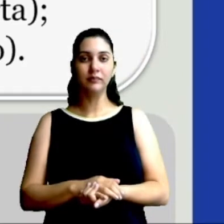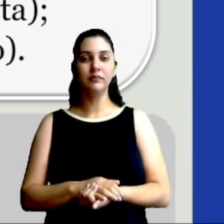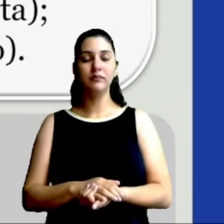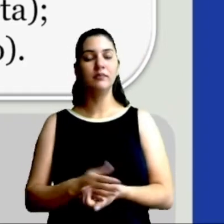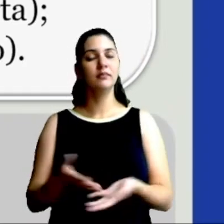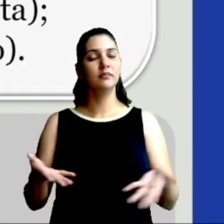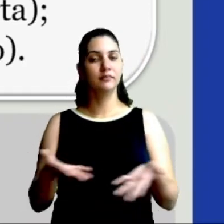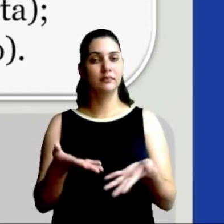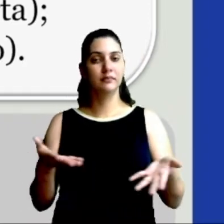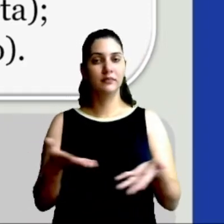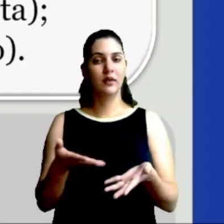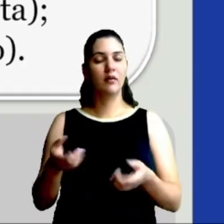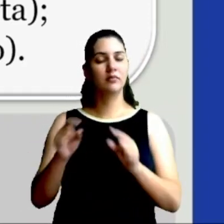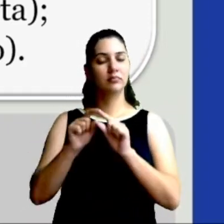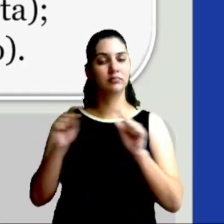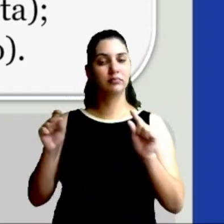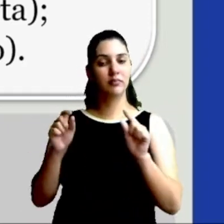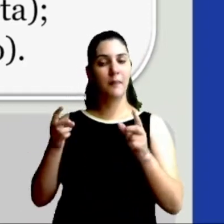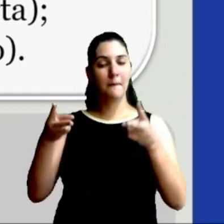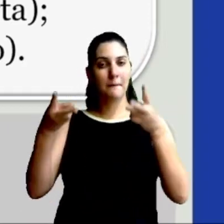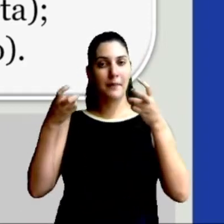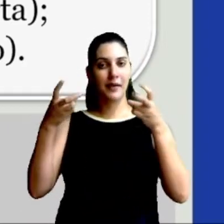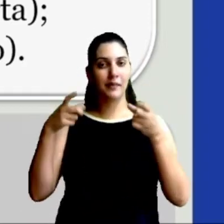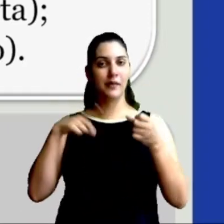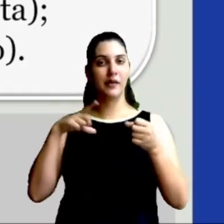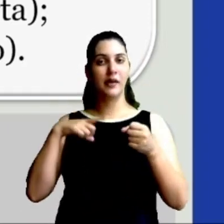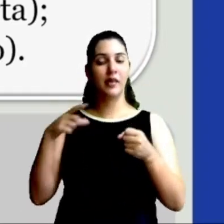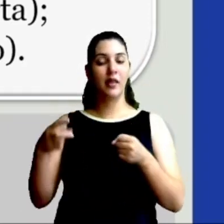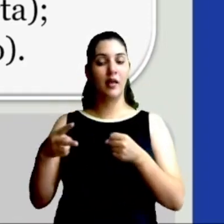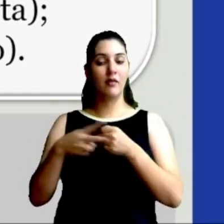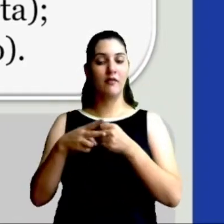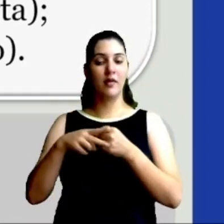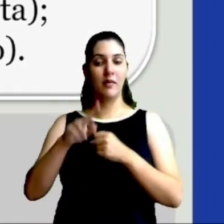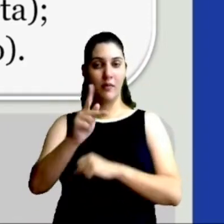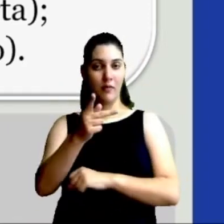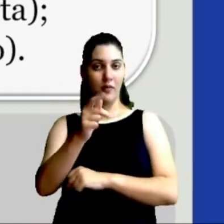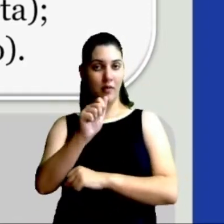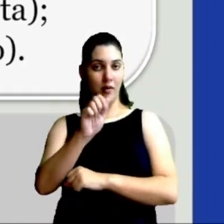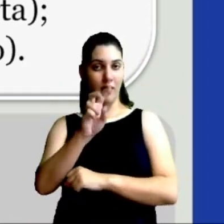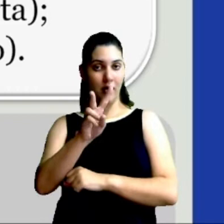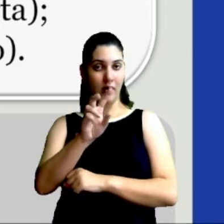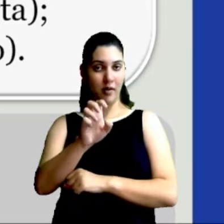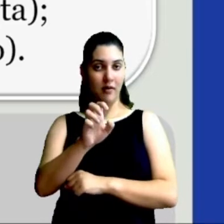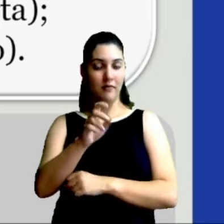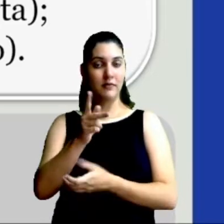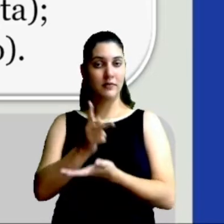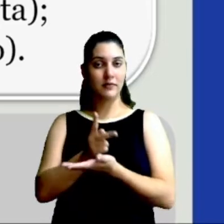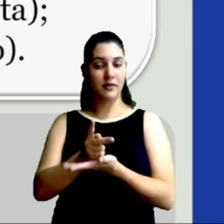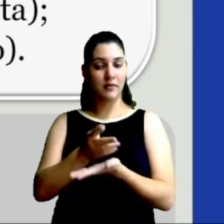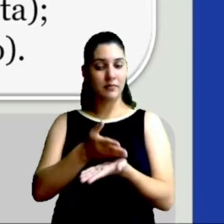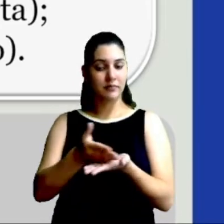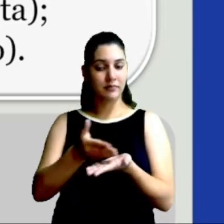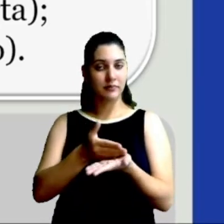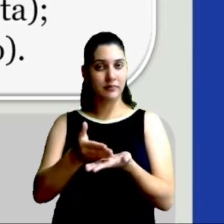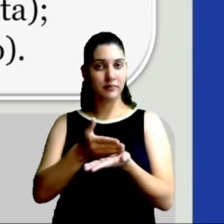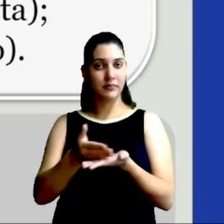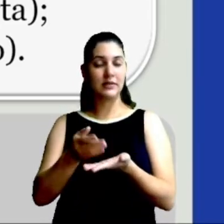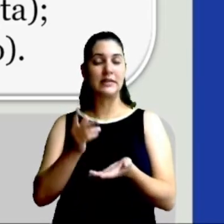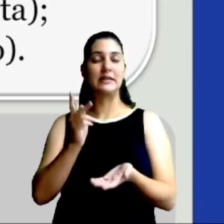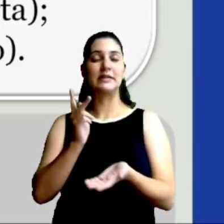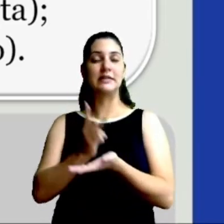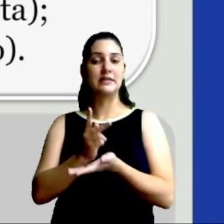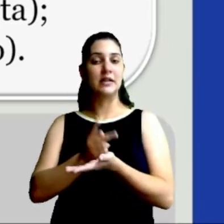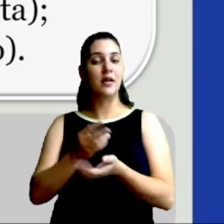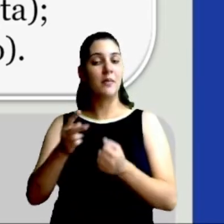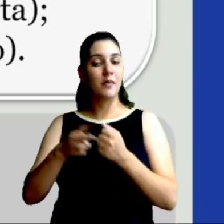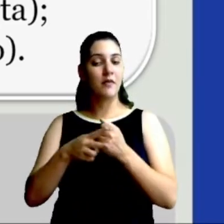Agora, notaram que eu tenho o verbo have sempre iniciando? Então, aí a ideia do imperativo, vai vir sempre o verbo iniciando